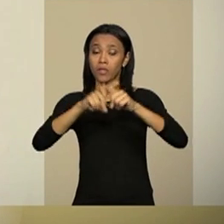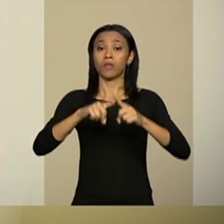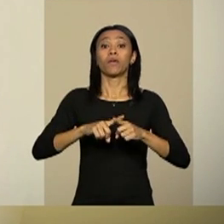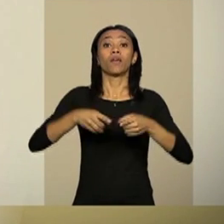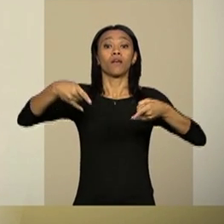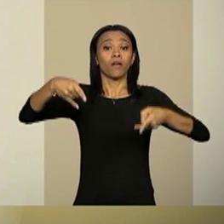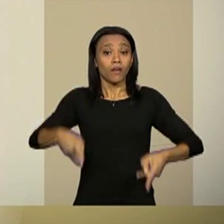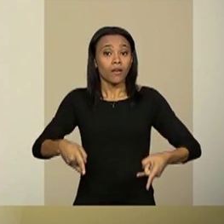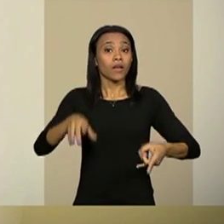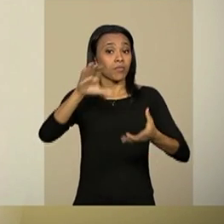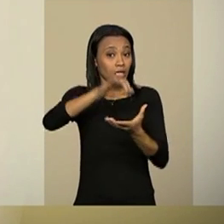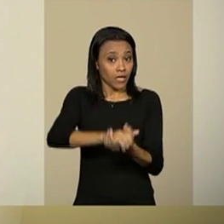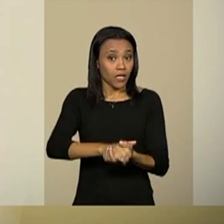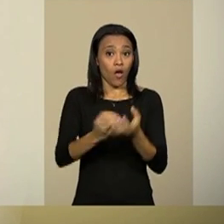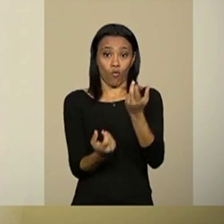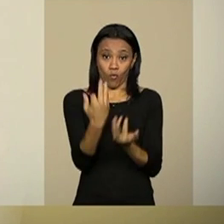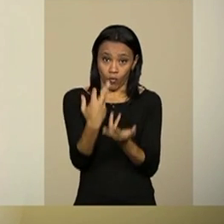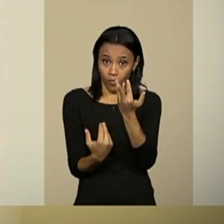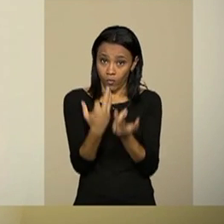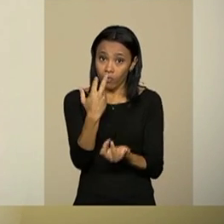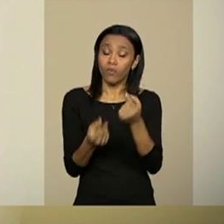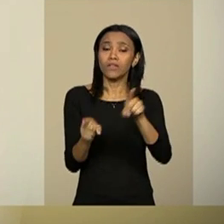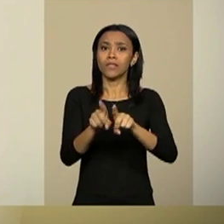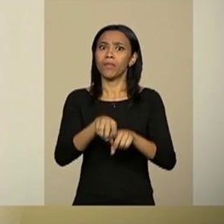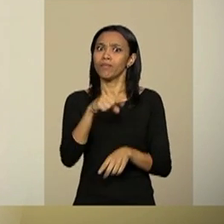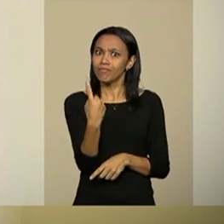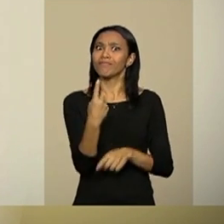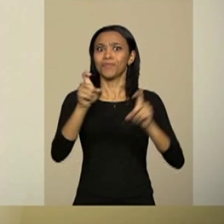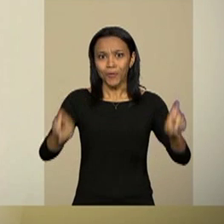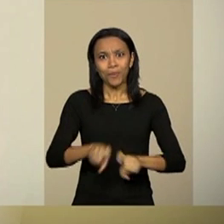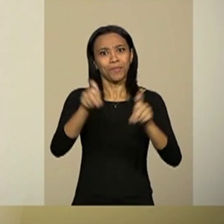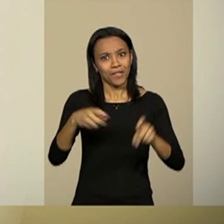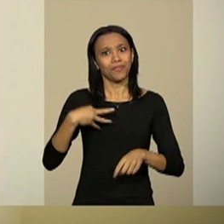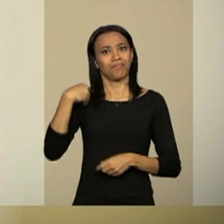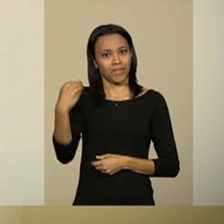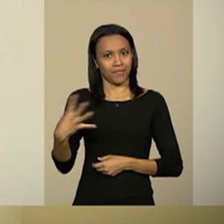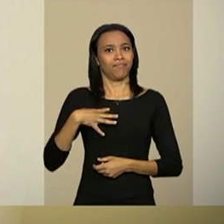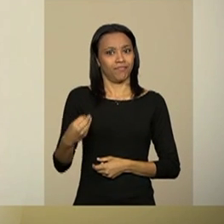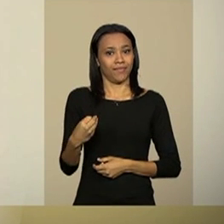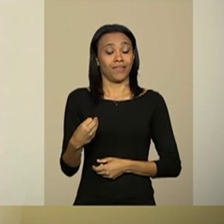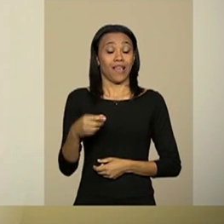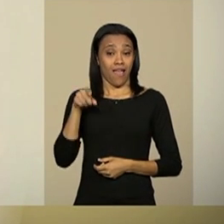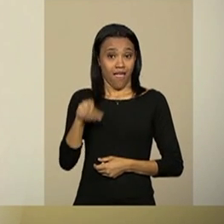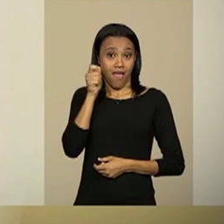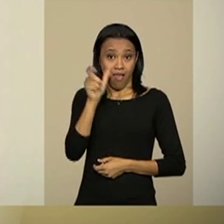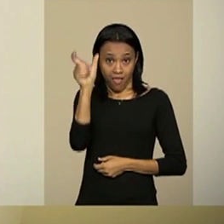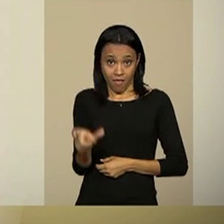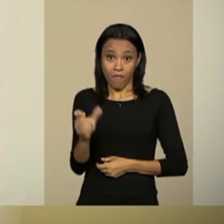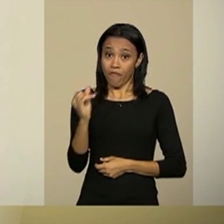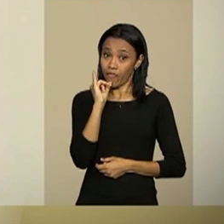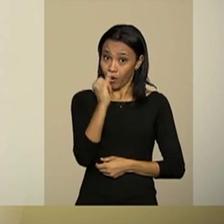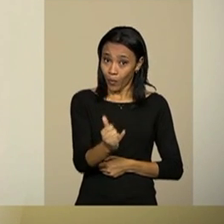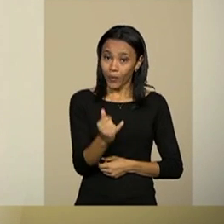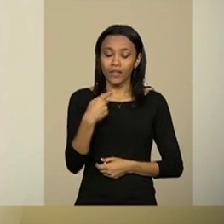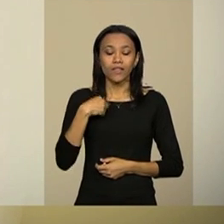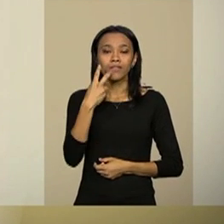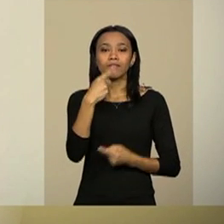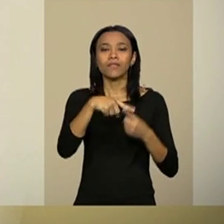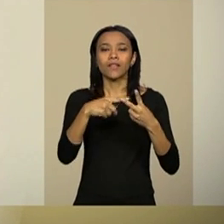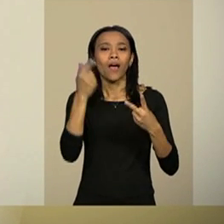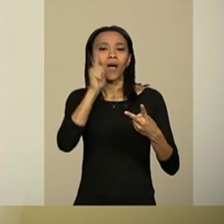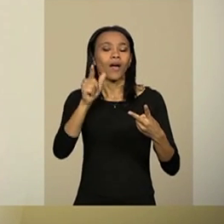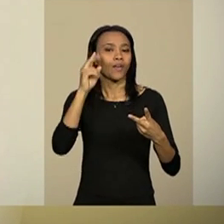casal com colchão fogão e até um computador por menino dela a dona edna diz luciano que realizou dois sonhos